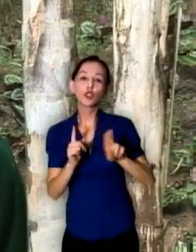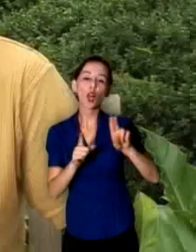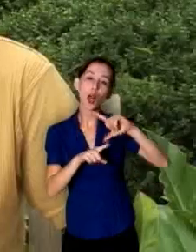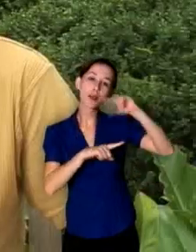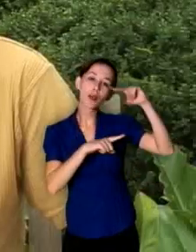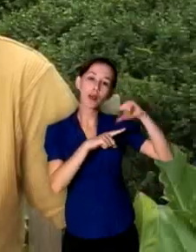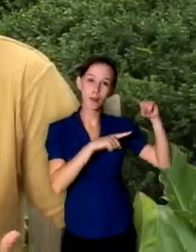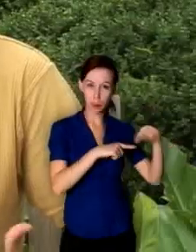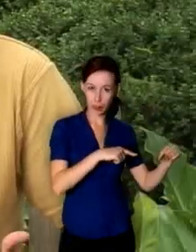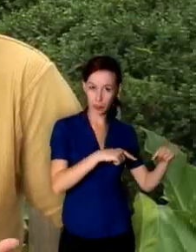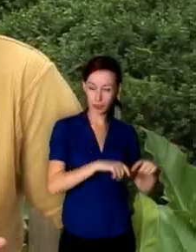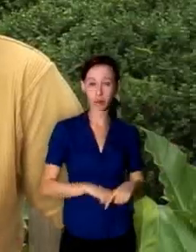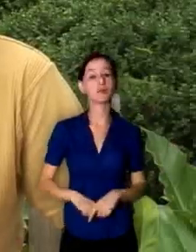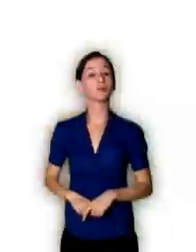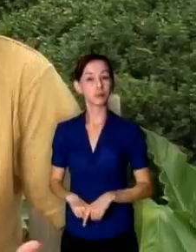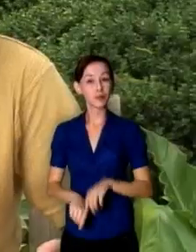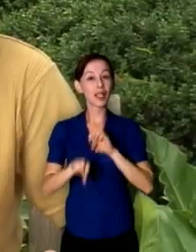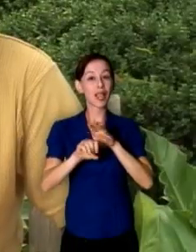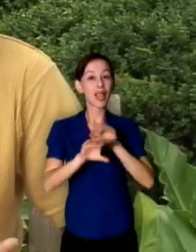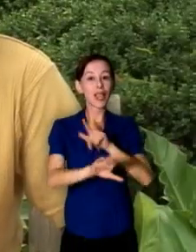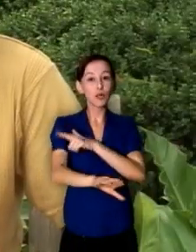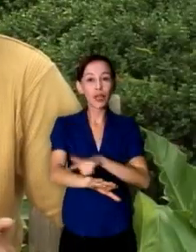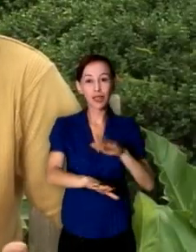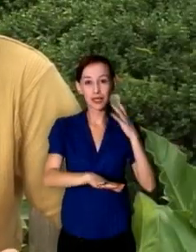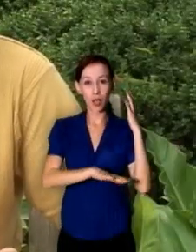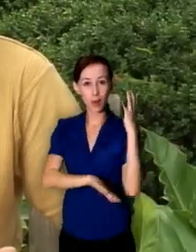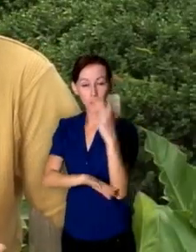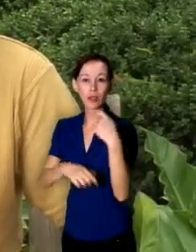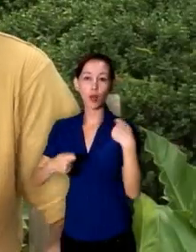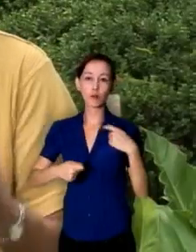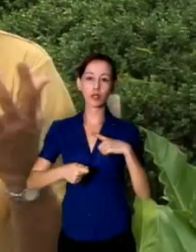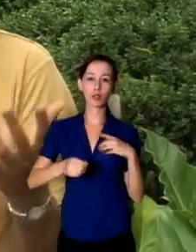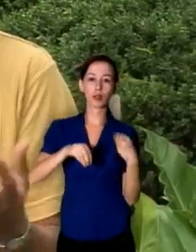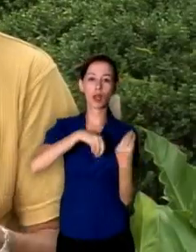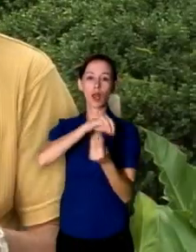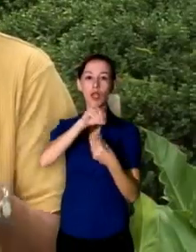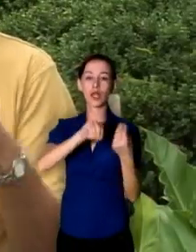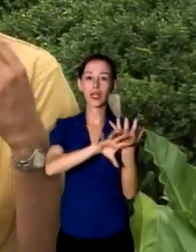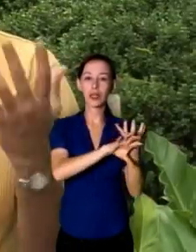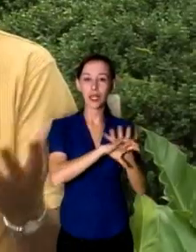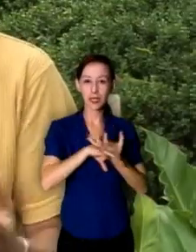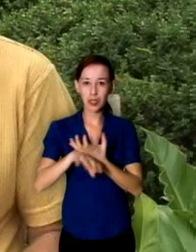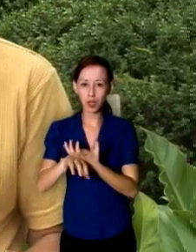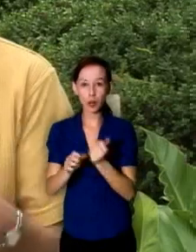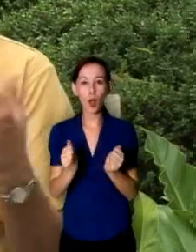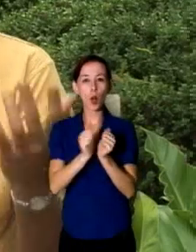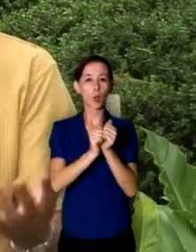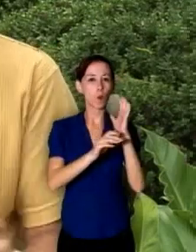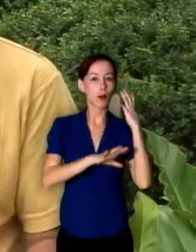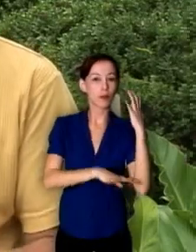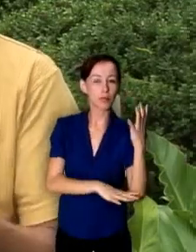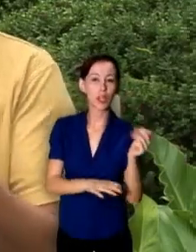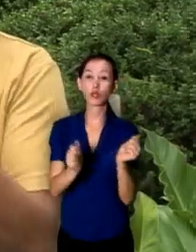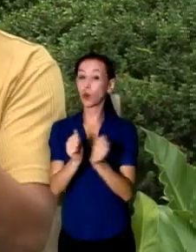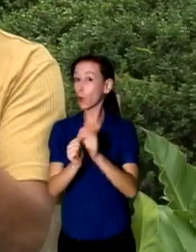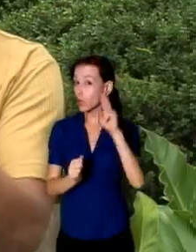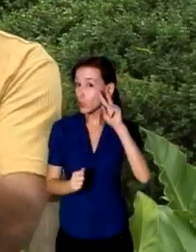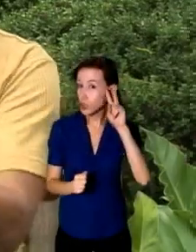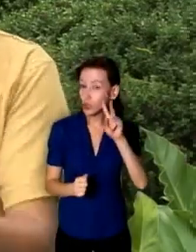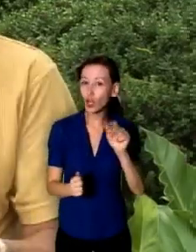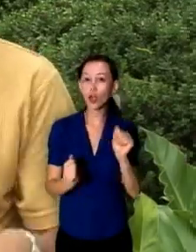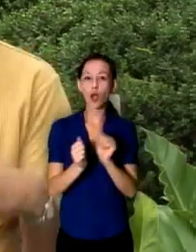museu. Educação ambiental, se não for algo interdisciplinar, associando meio ambiente com história,